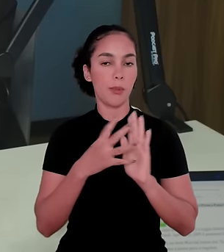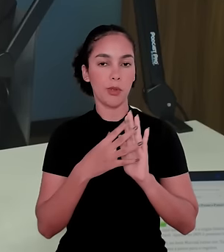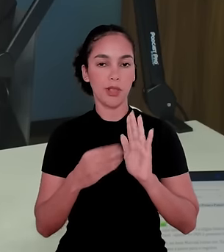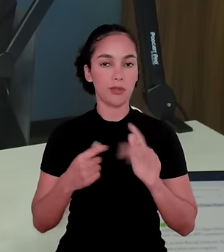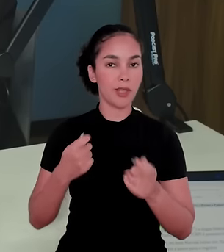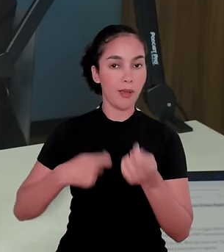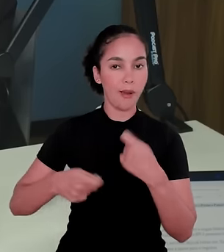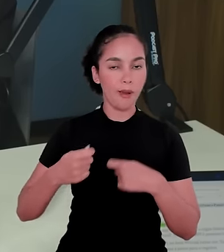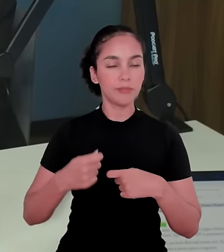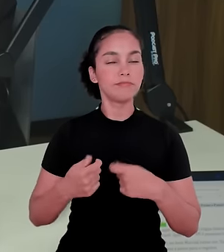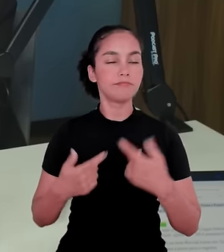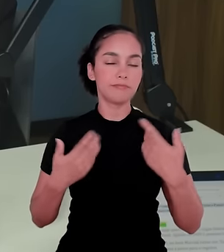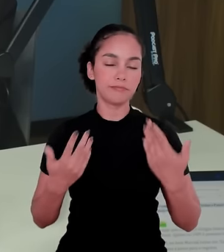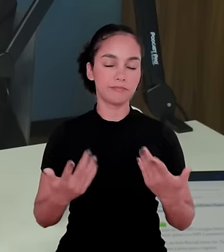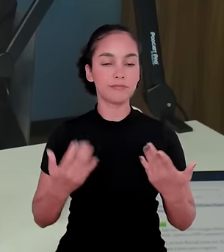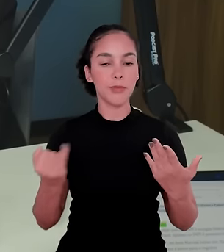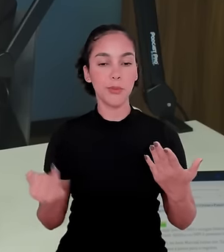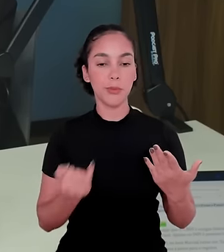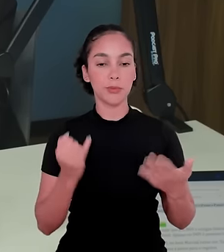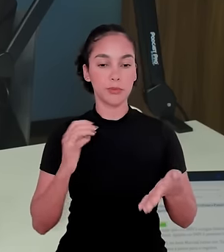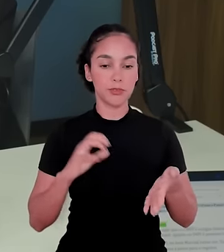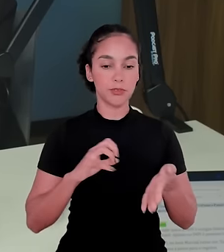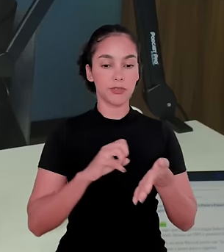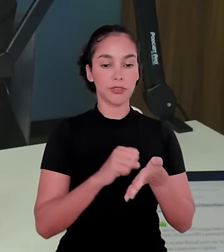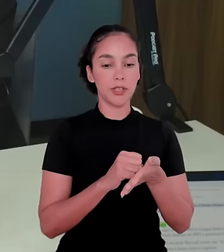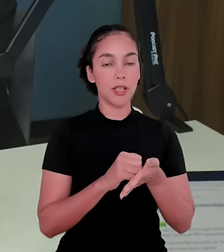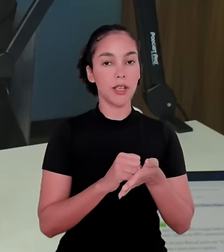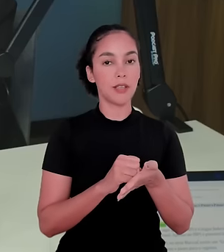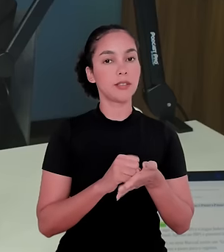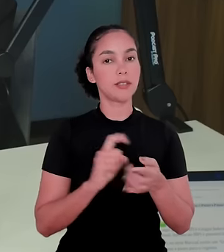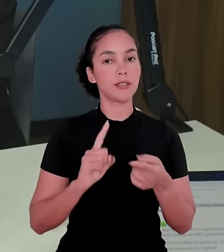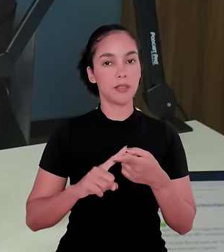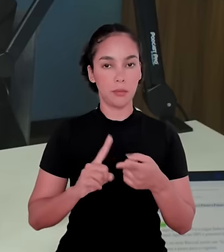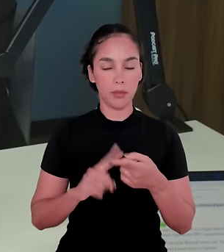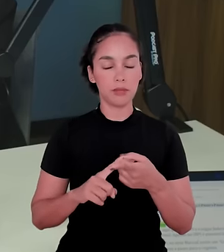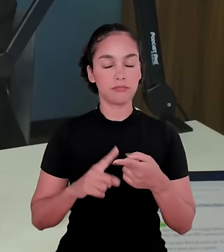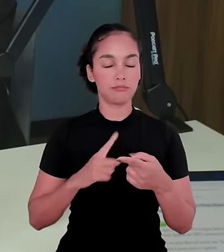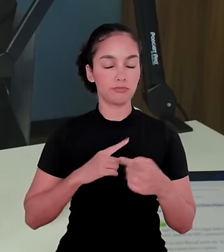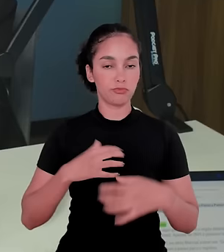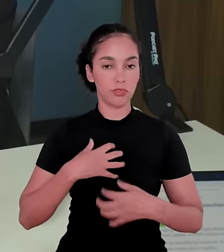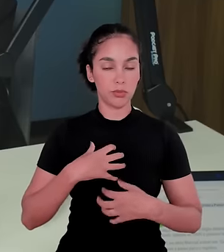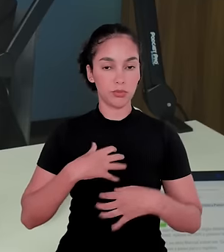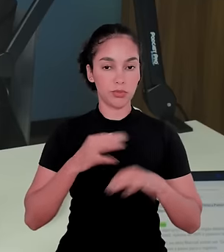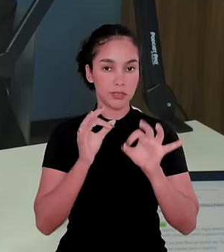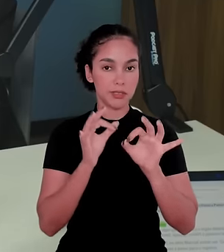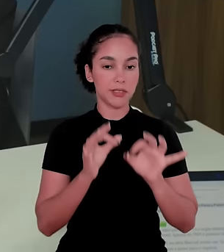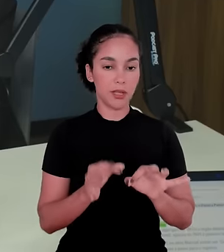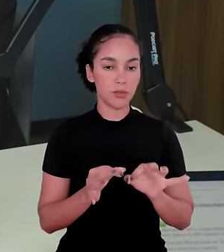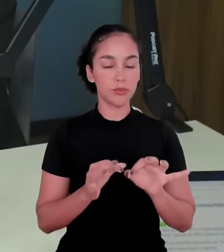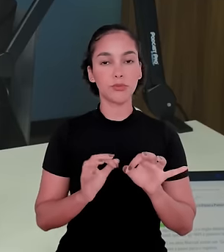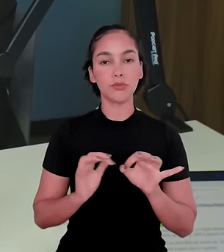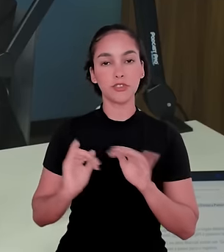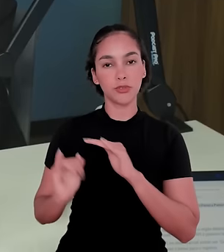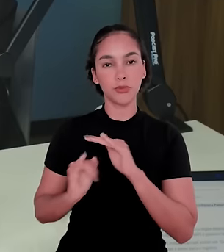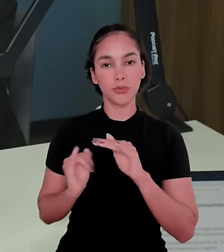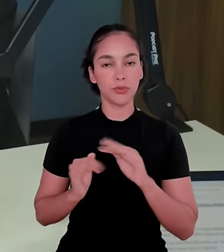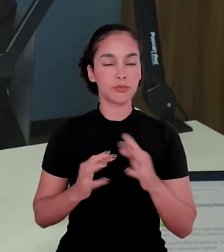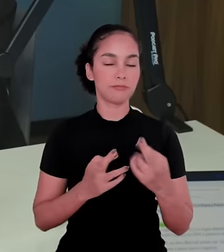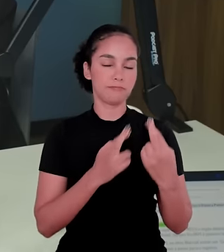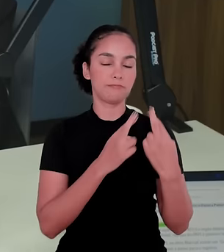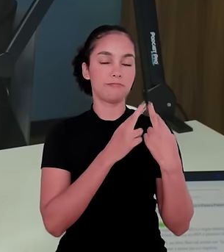então a importância né de registrar e se resguardar de uma forma correta no Instituto